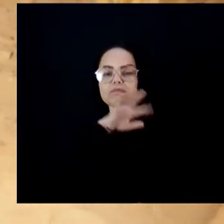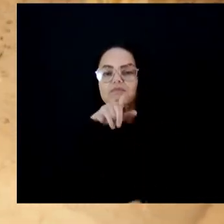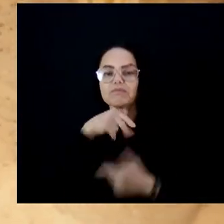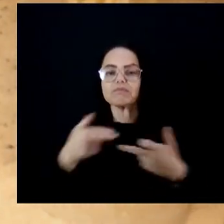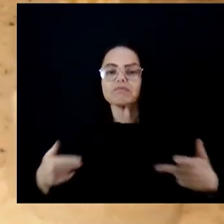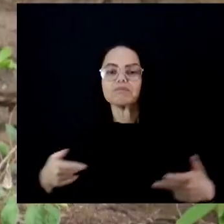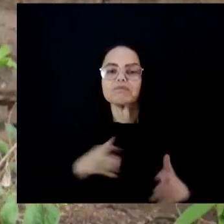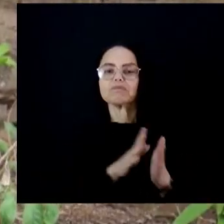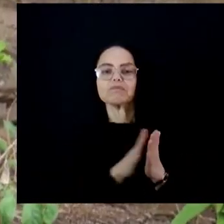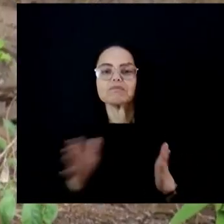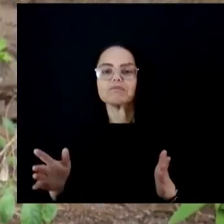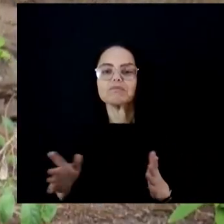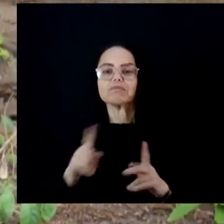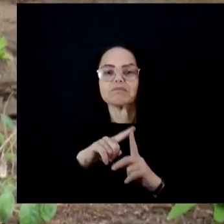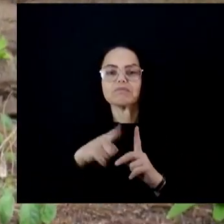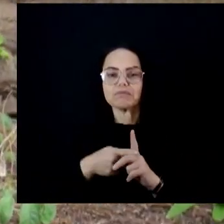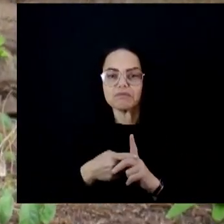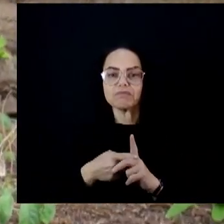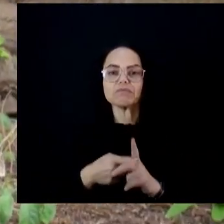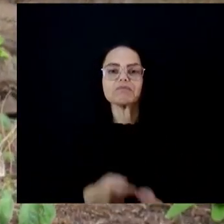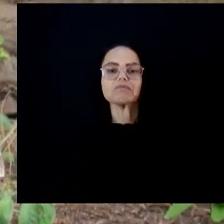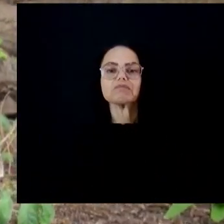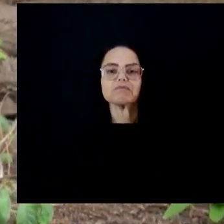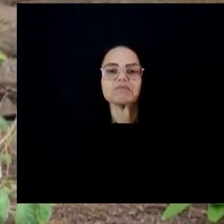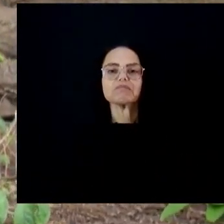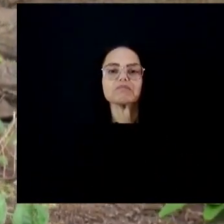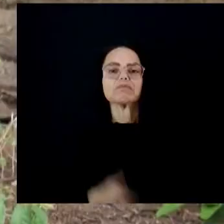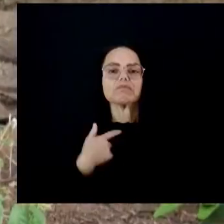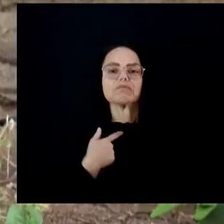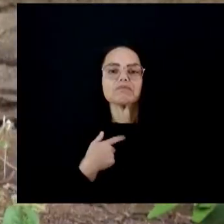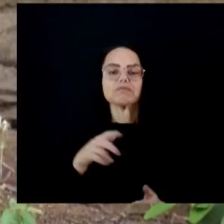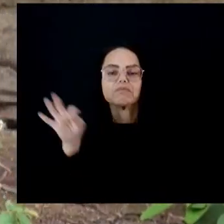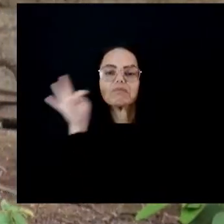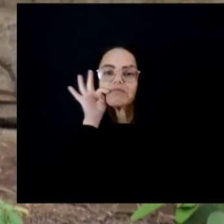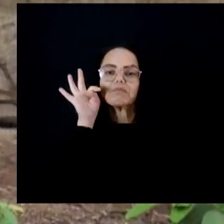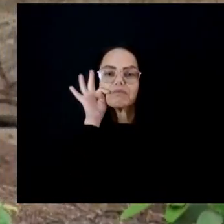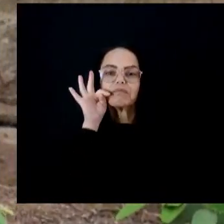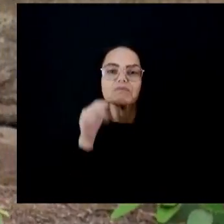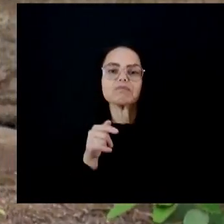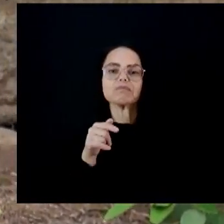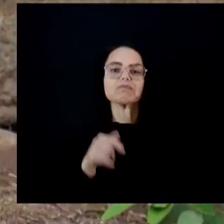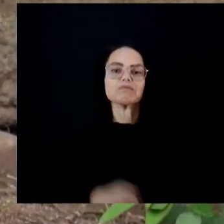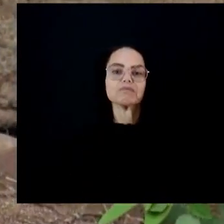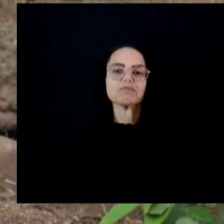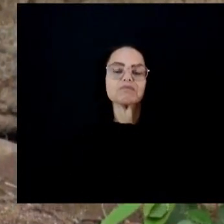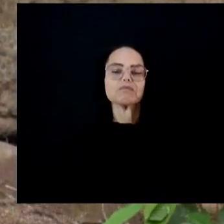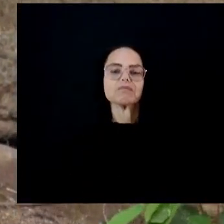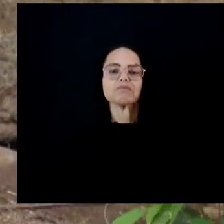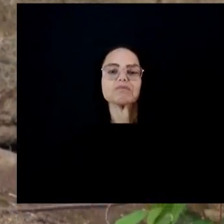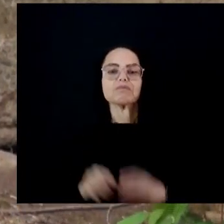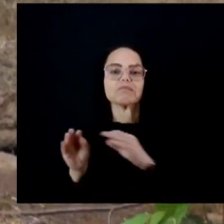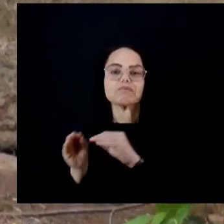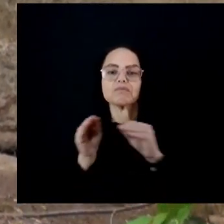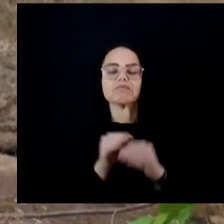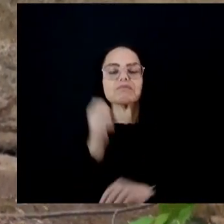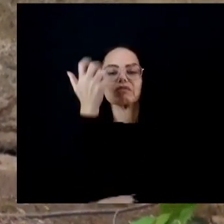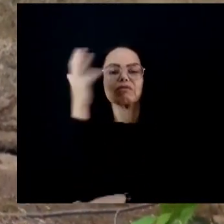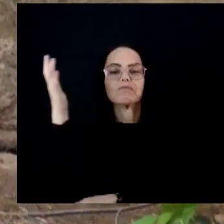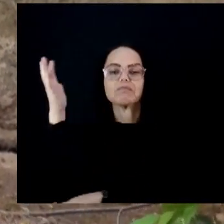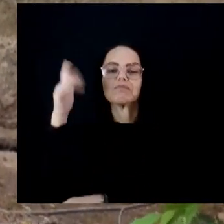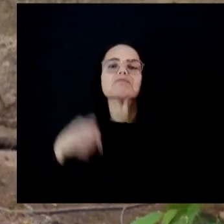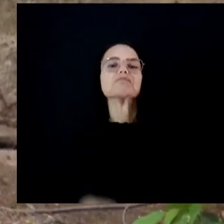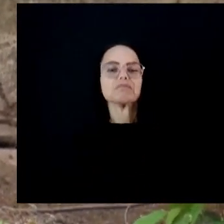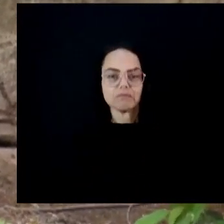após a gravidez. O acompanhamento da fêmea Nancy, reabilitada e devolvida à natureza, foi feito por meio de um